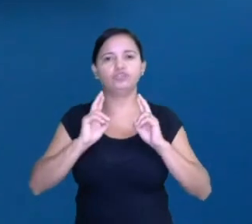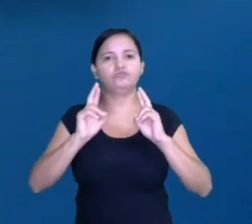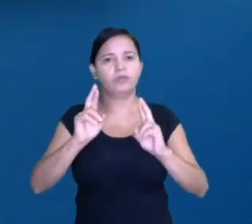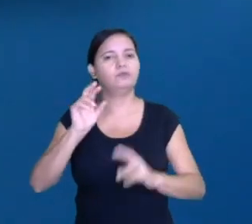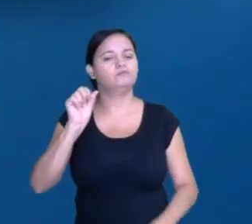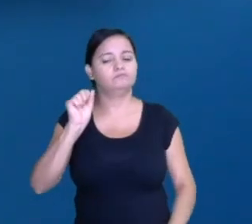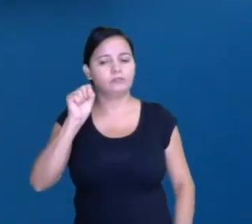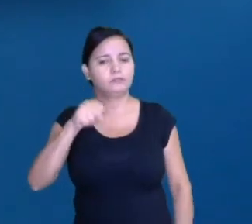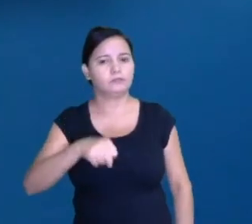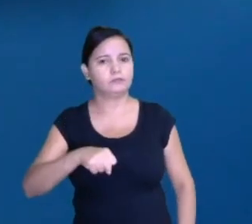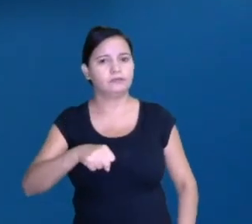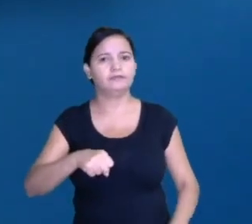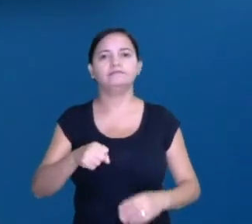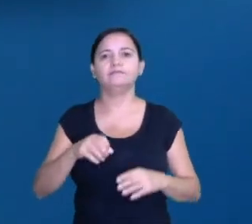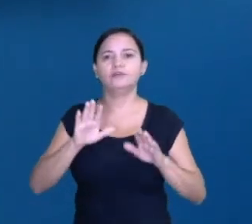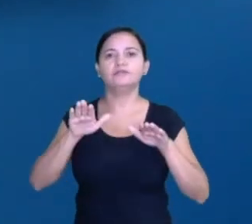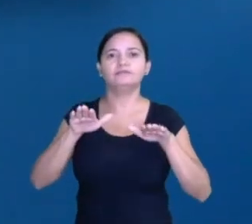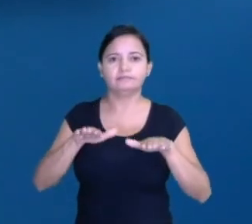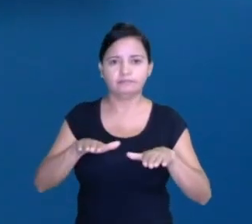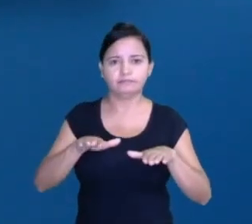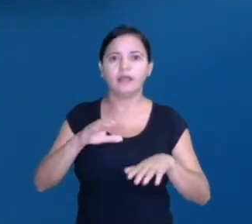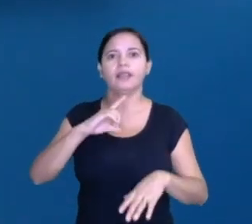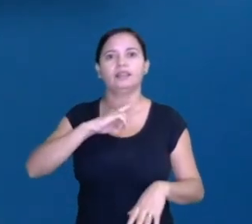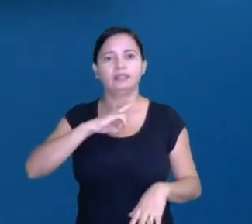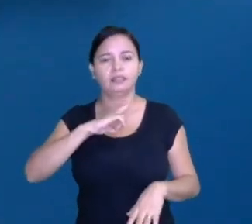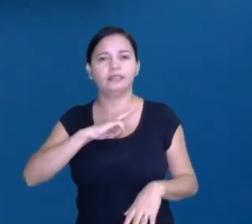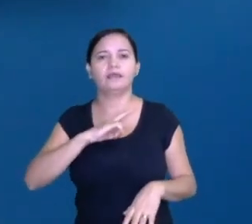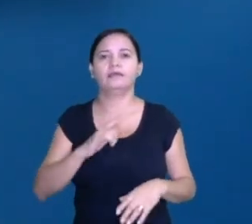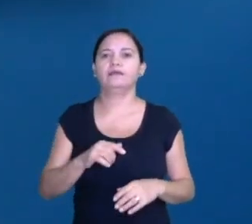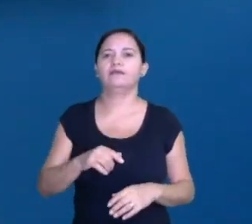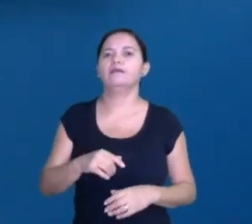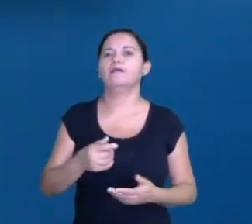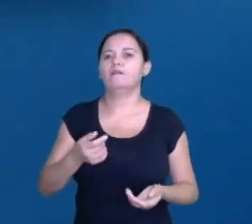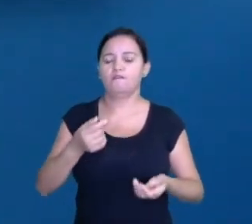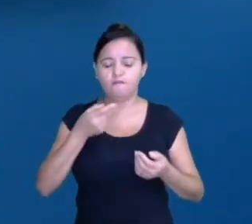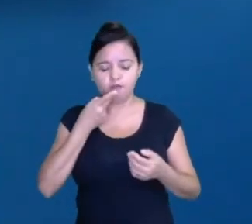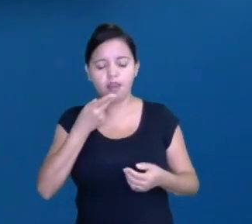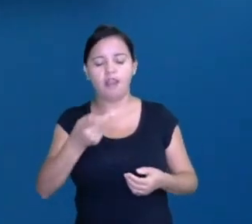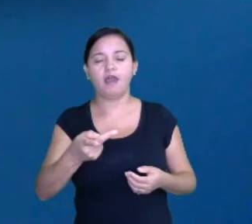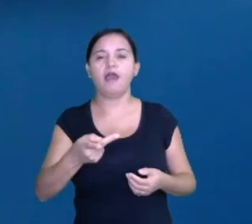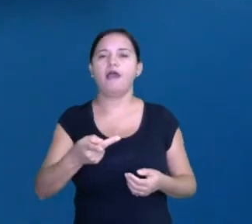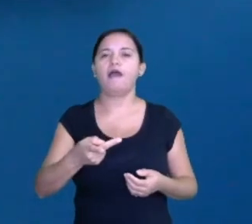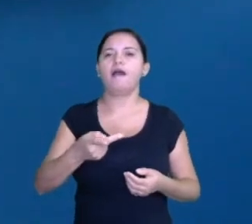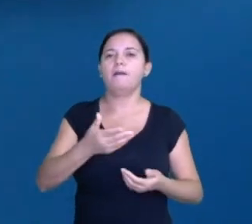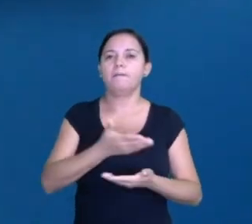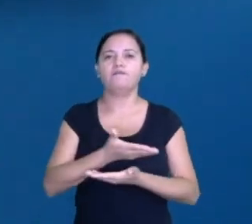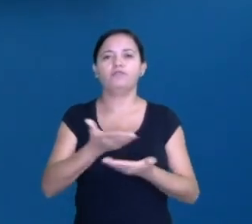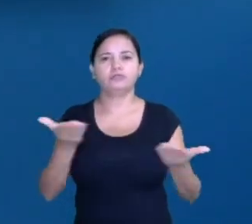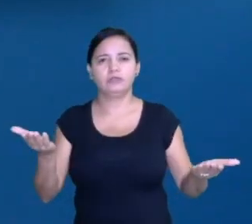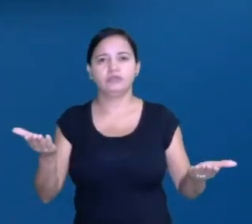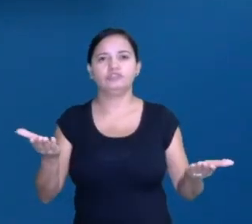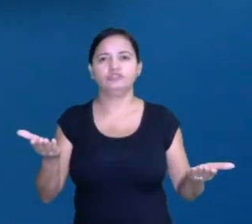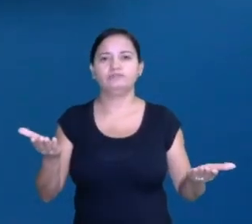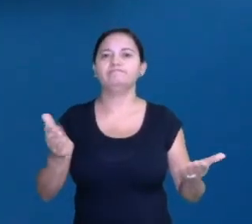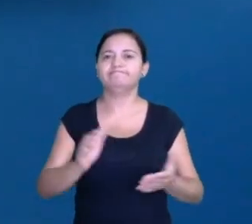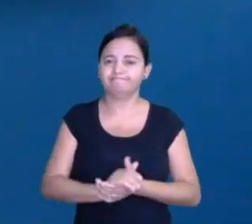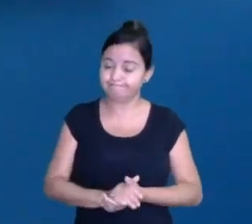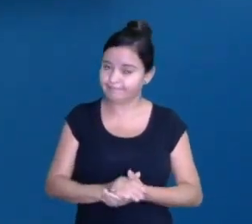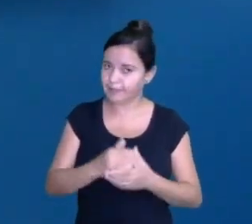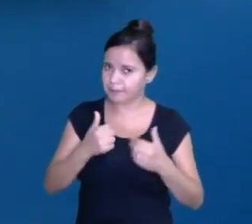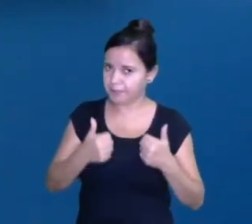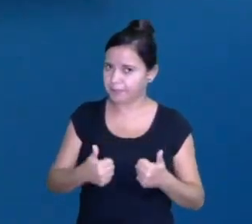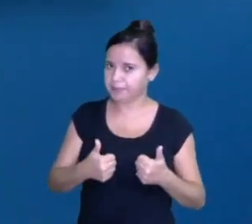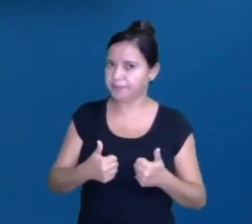sim a nossa reverência. Então eu quero deixar isso muito bem registrado, muito claro, porque isso é urgente, isso é candente, tá